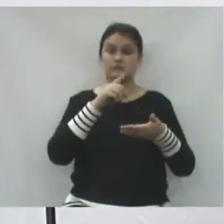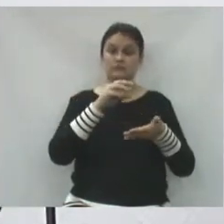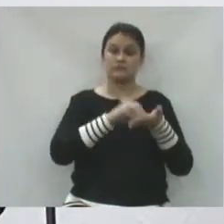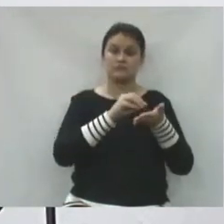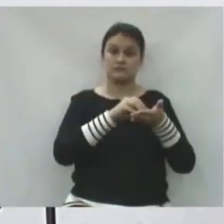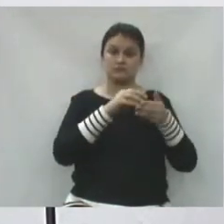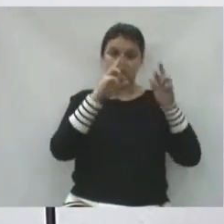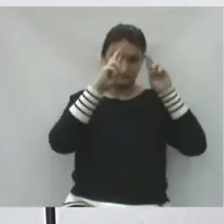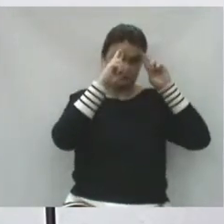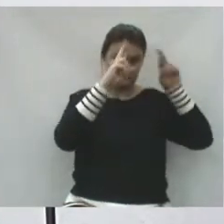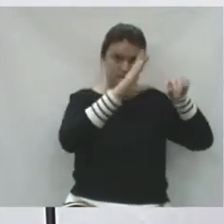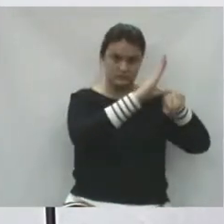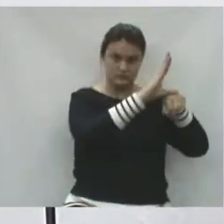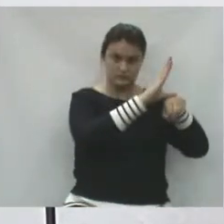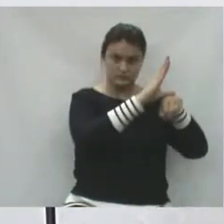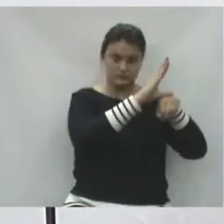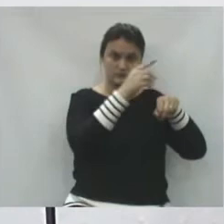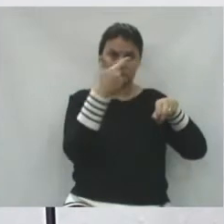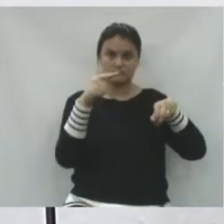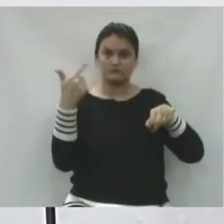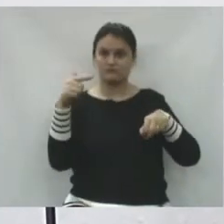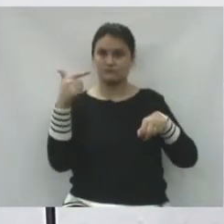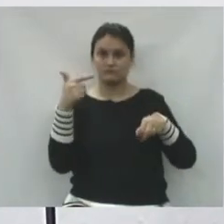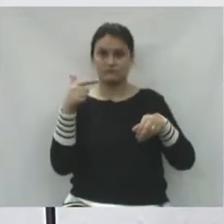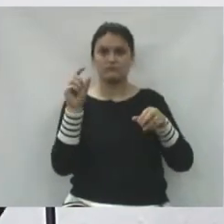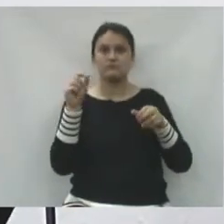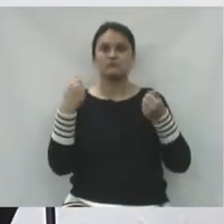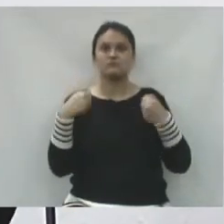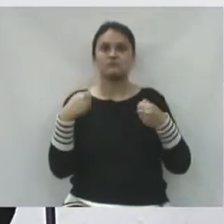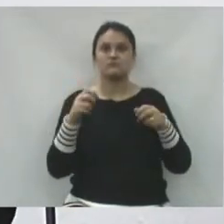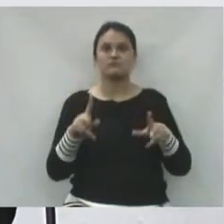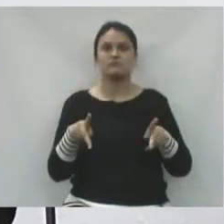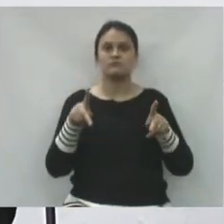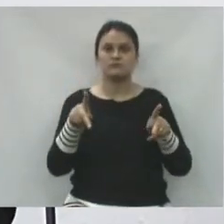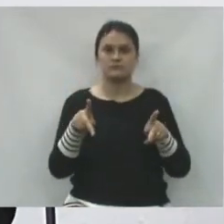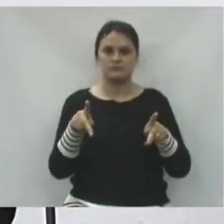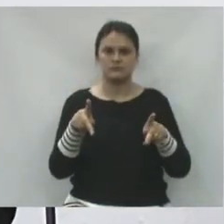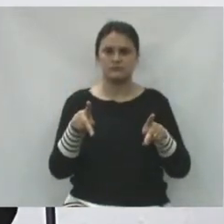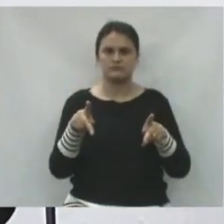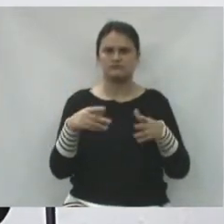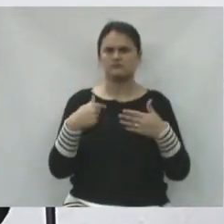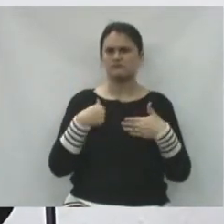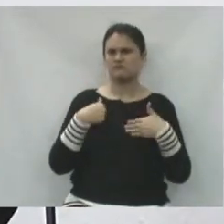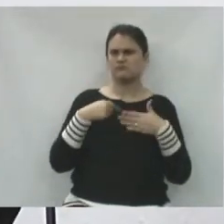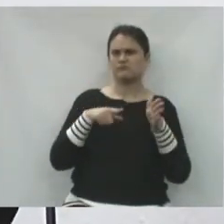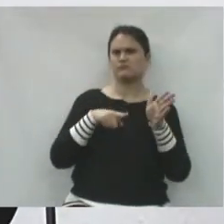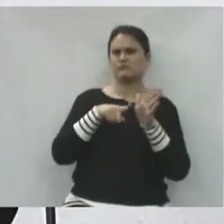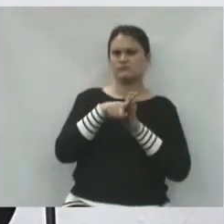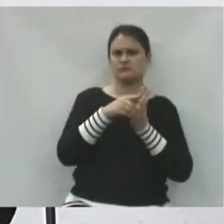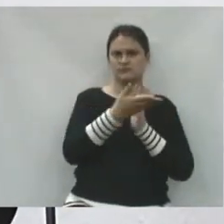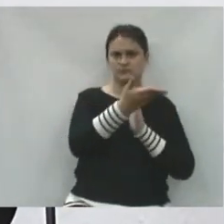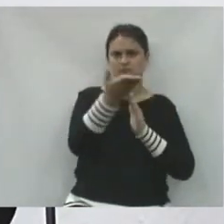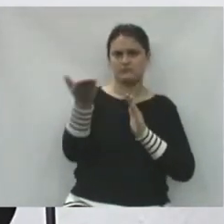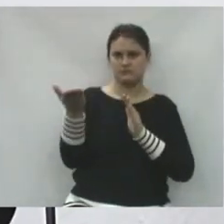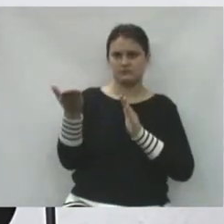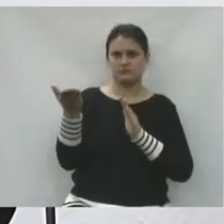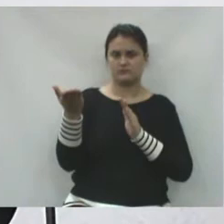inconstitucionalidade. E o outro é quando não atende às necessidades do povo. Então eu pergunto para